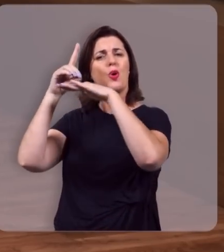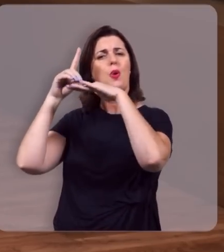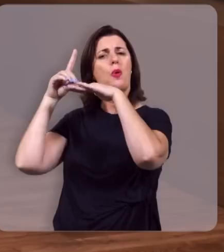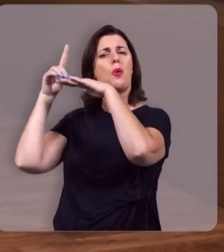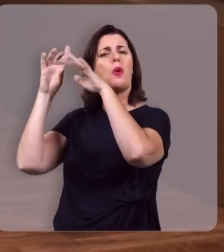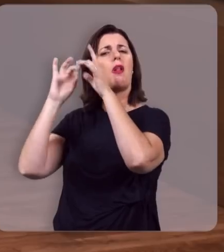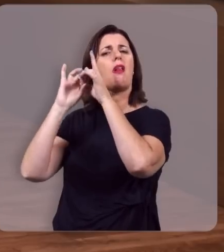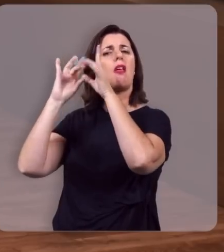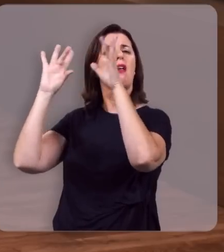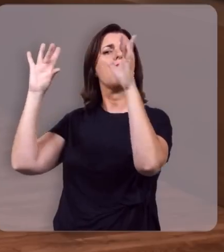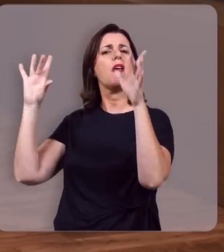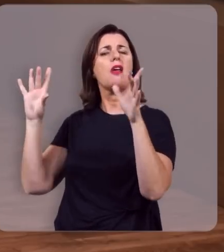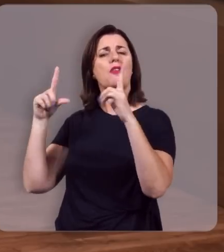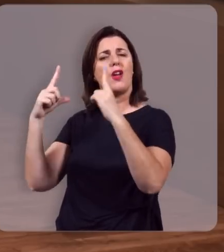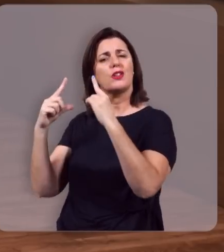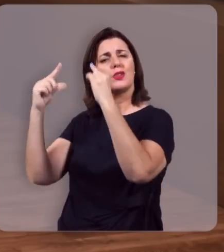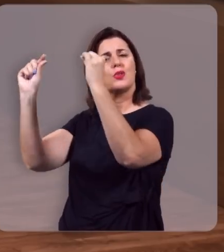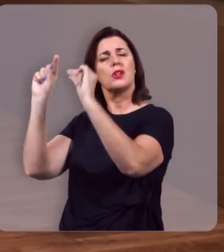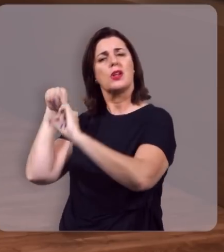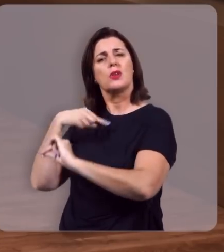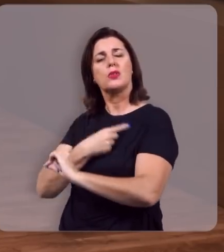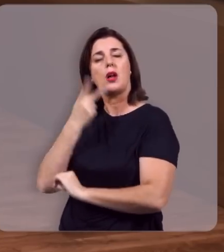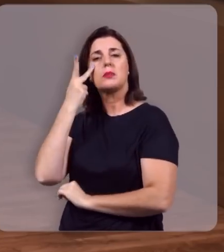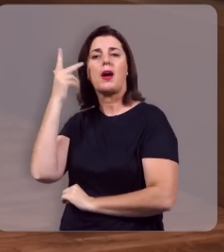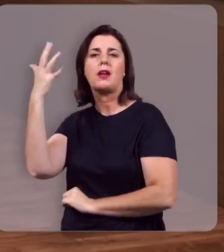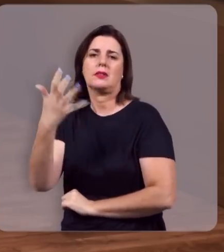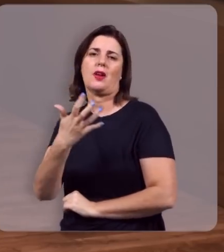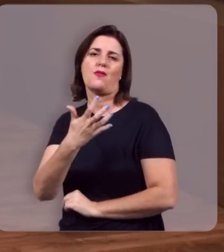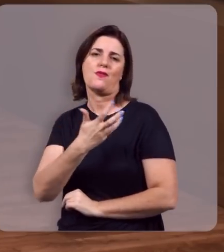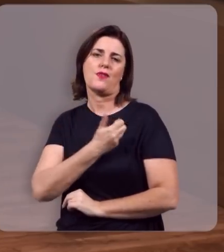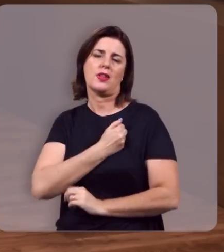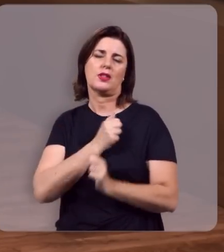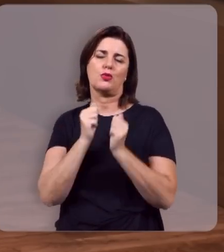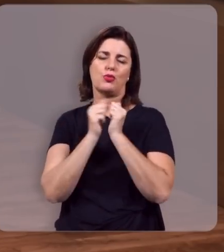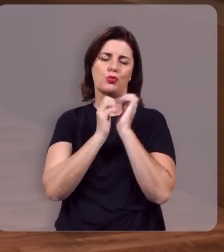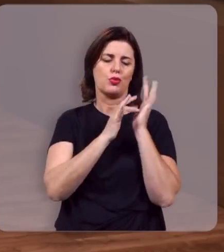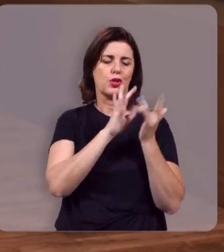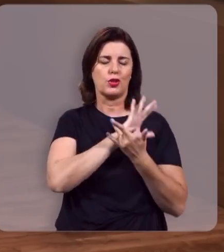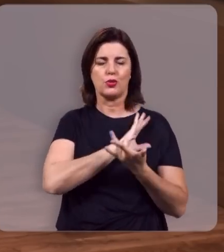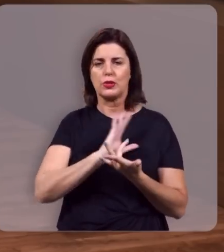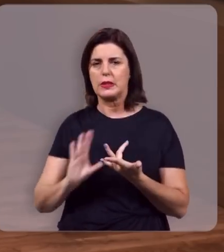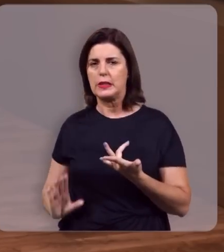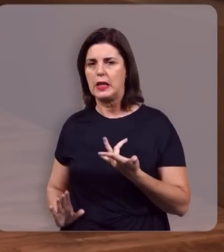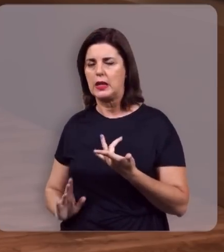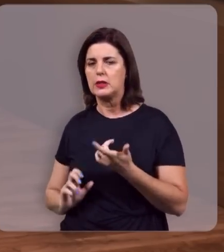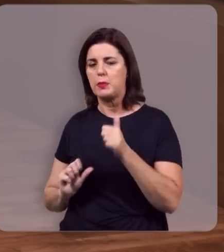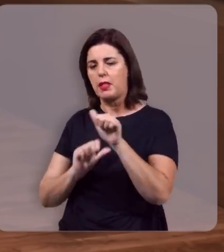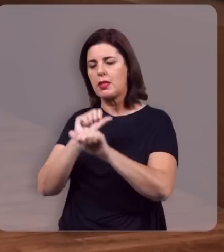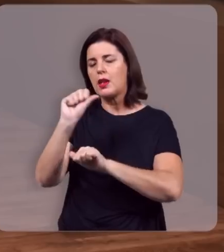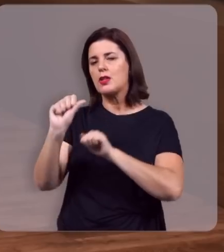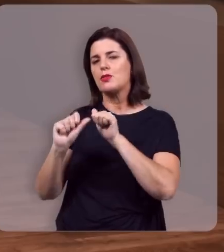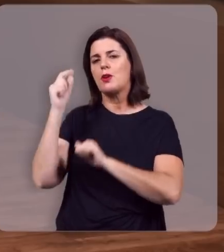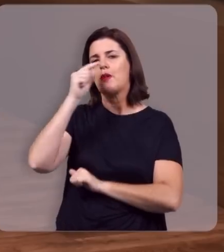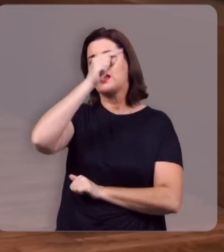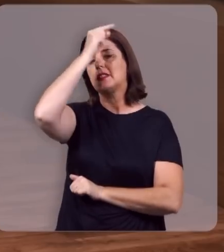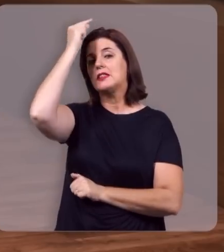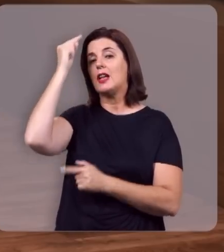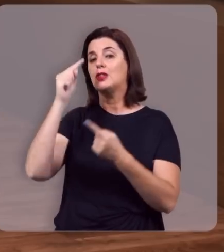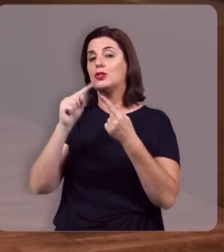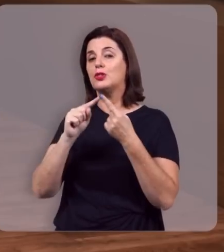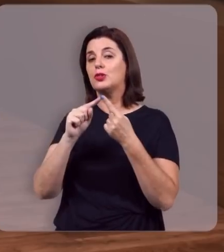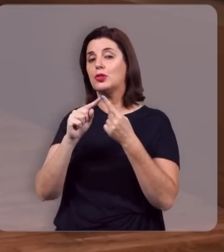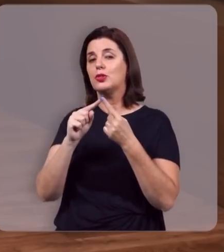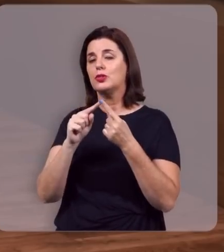e livremente nos escolheu para a salvação em Cristo Jesus, para sermos santos